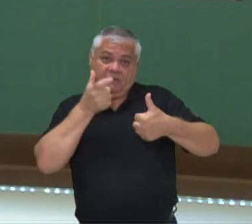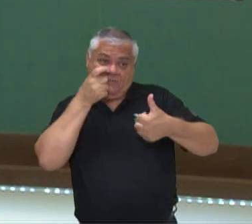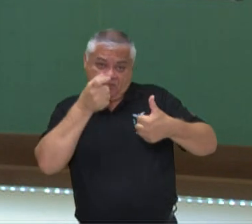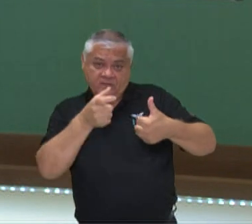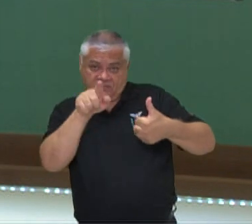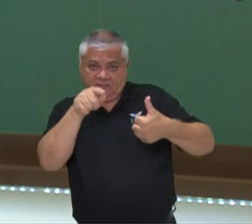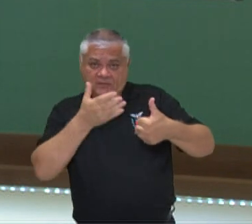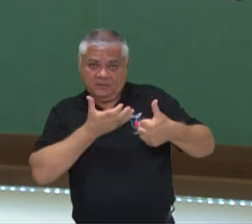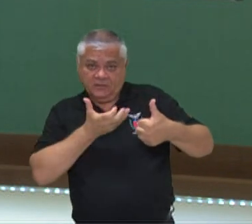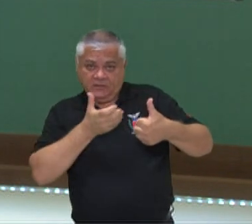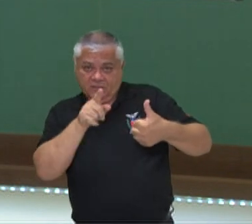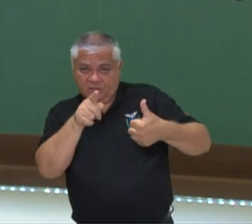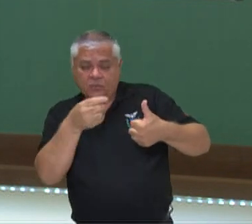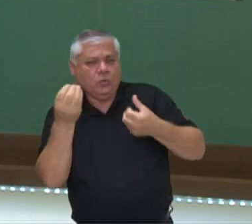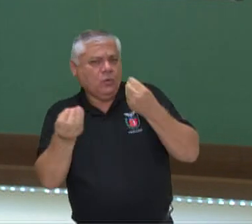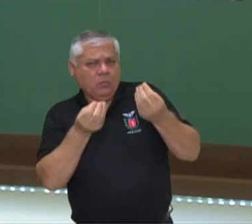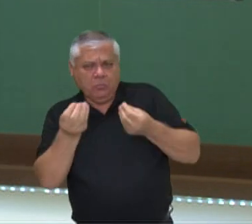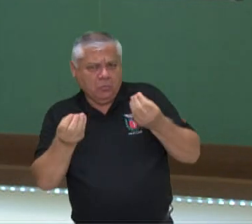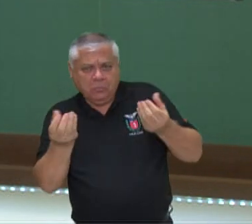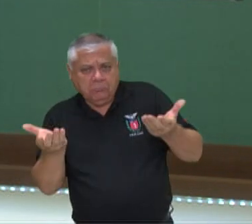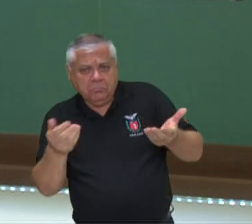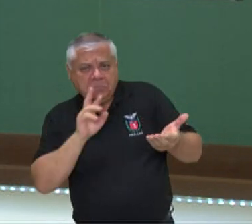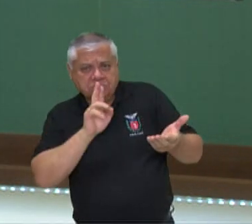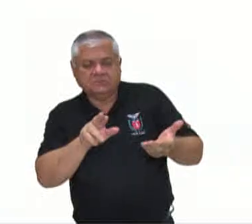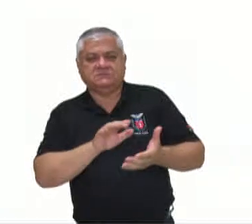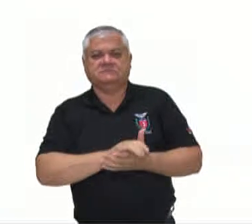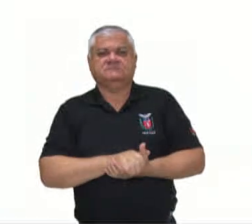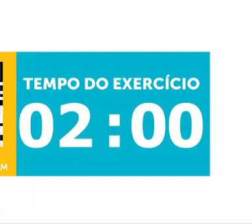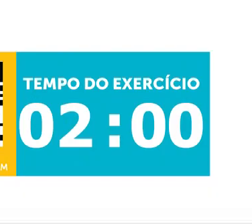jogos? How? Como? Respondam aí.